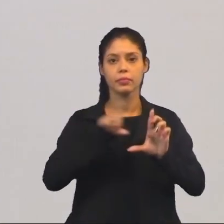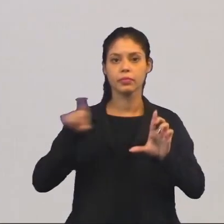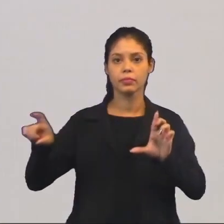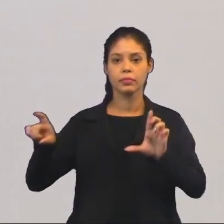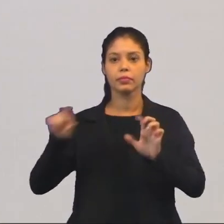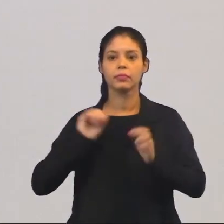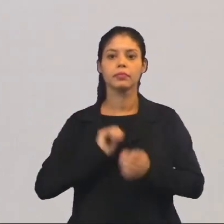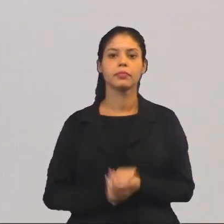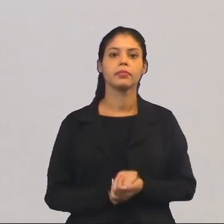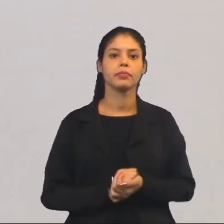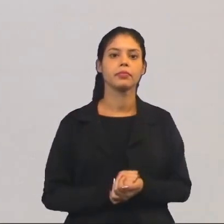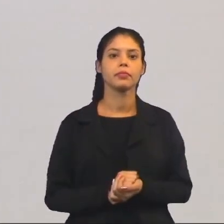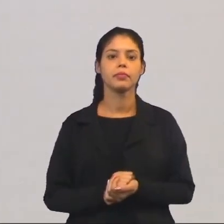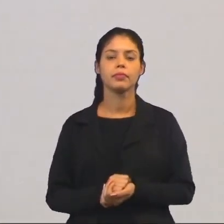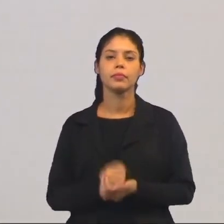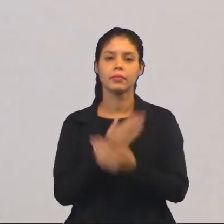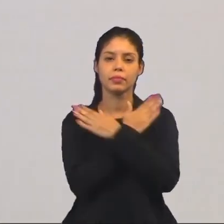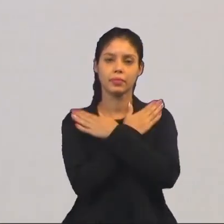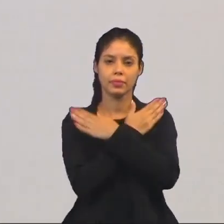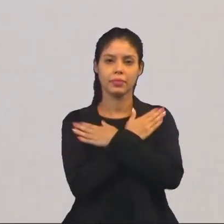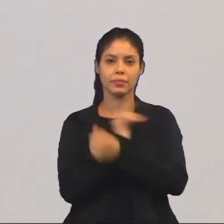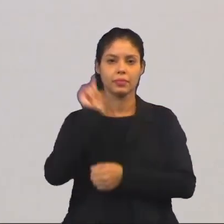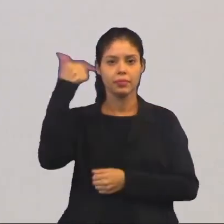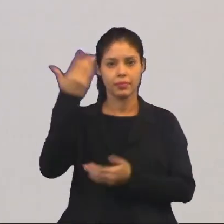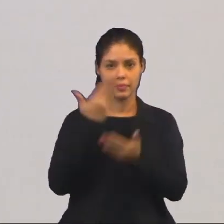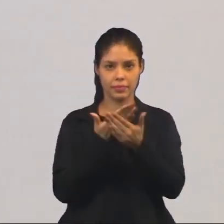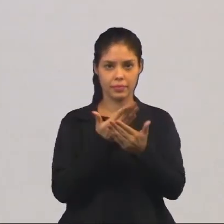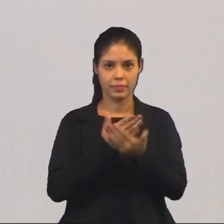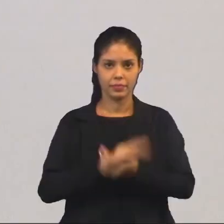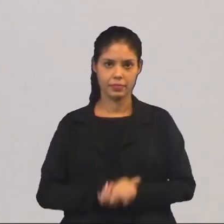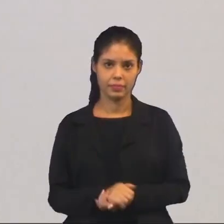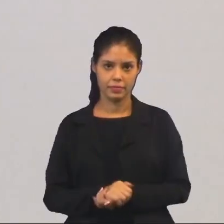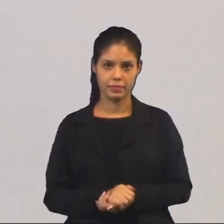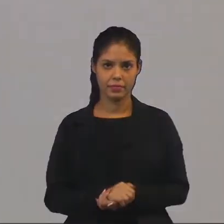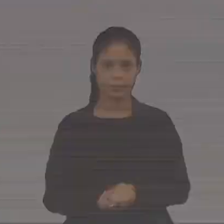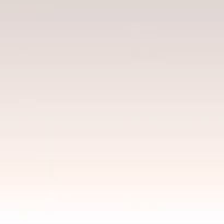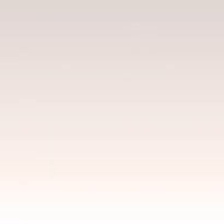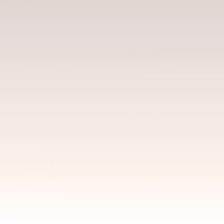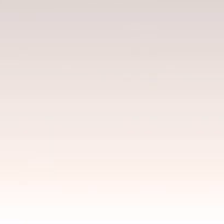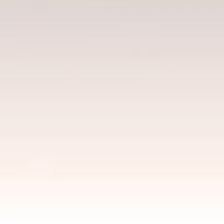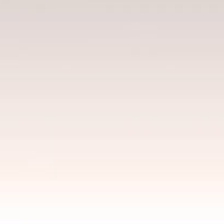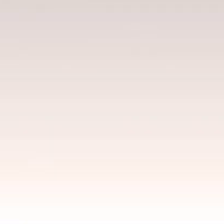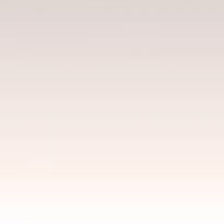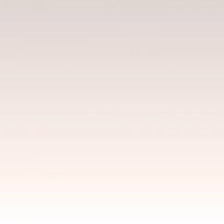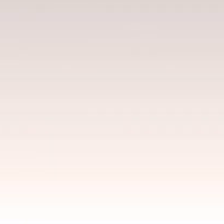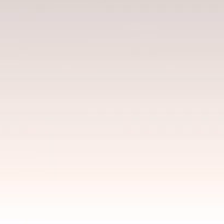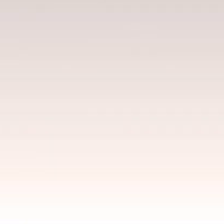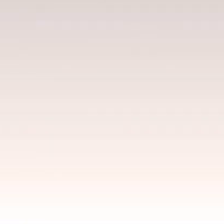eletrônico que está aqui embaixo. Um abraço e até a próxima!